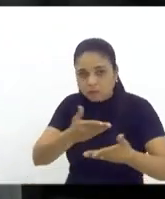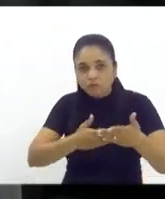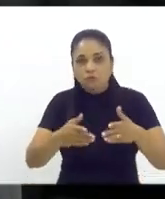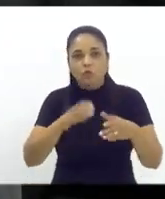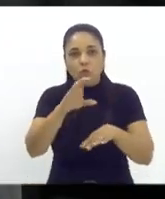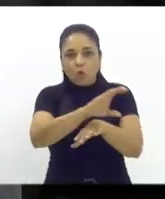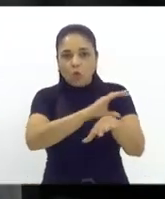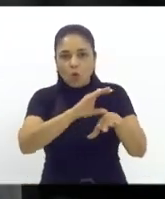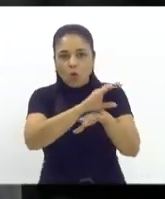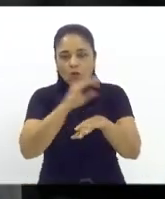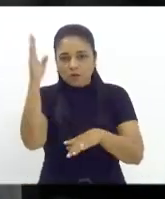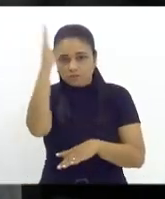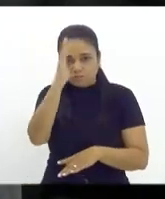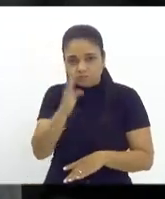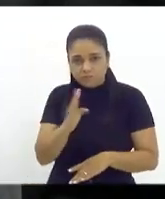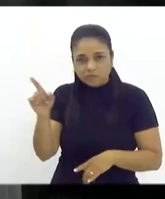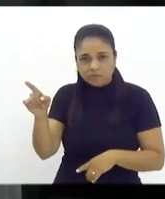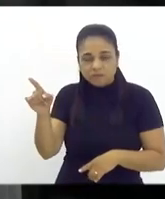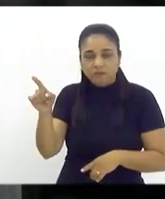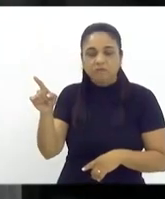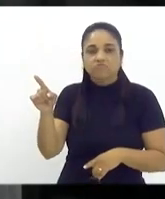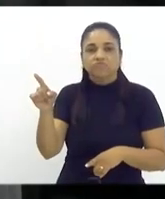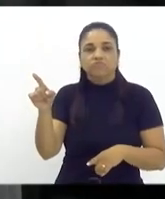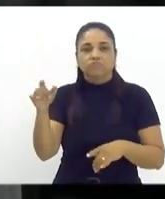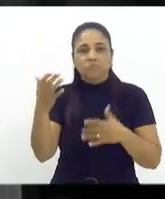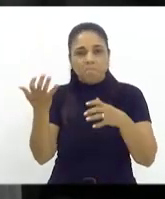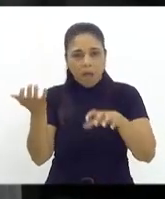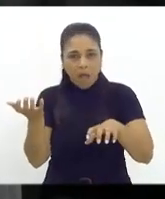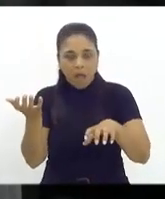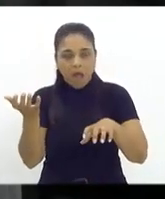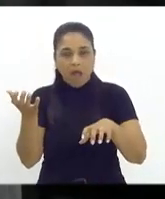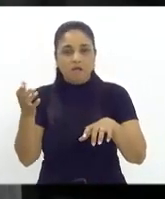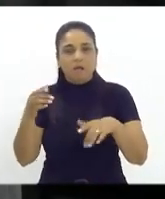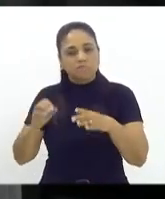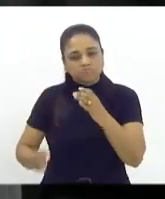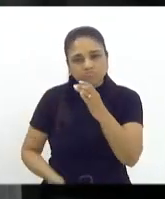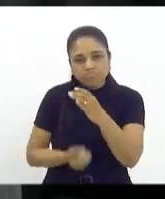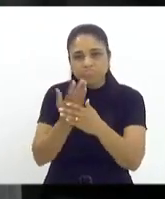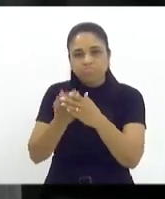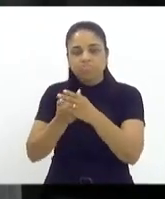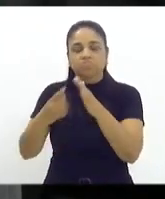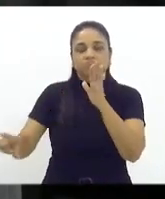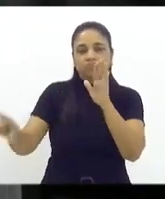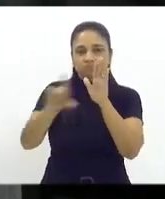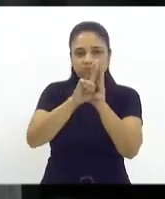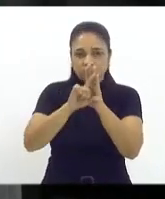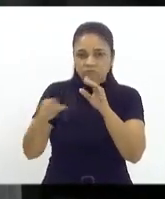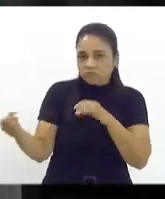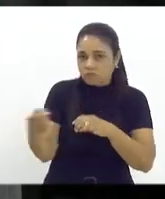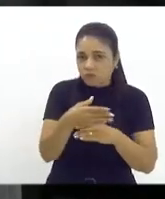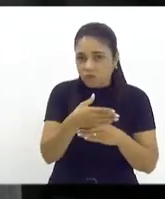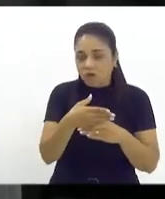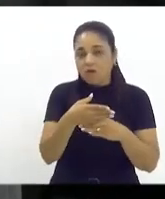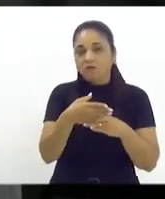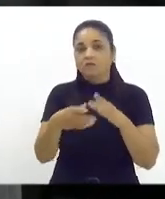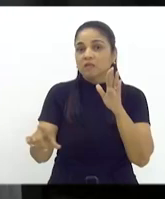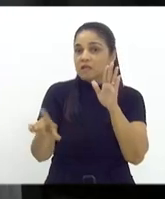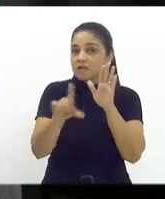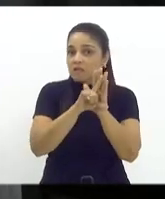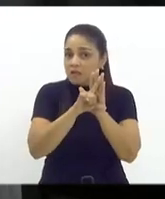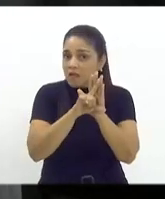o Congresso Nacional porque é lá que estão sendo produzidas né novas legislações né E essas Novas